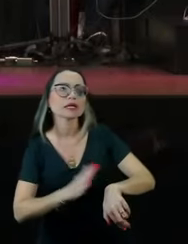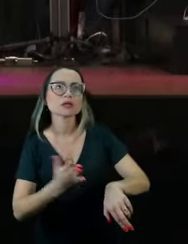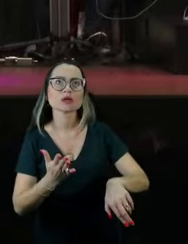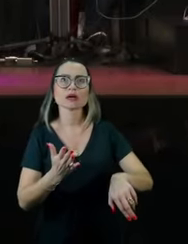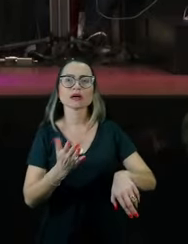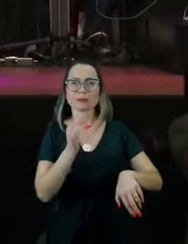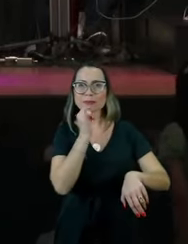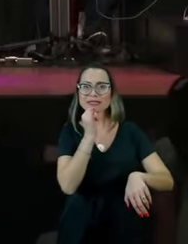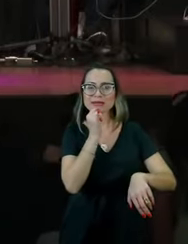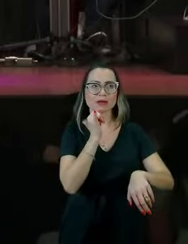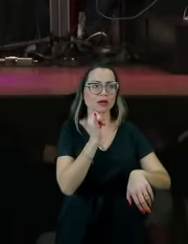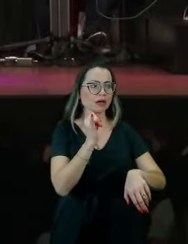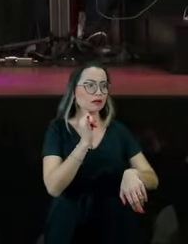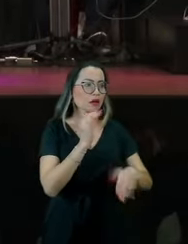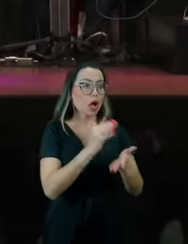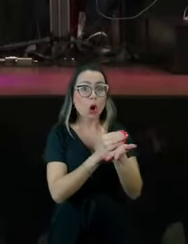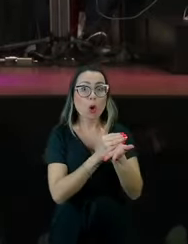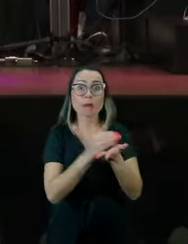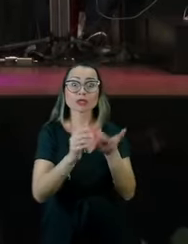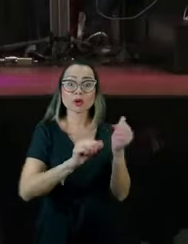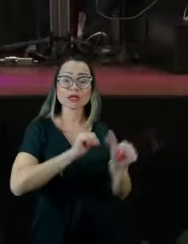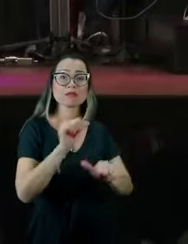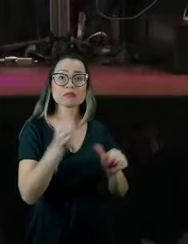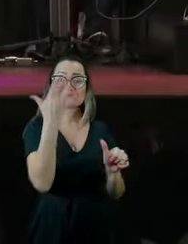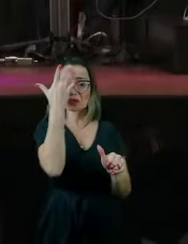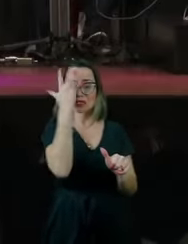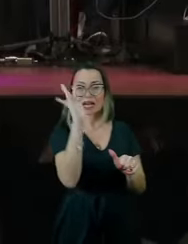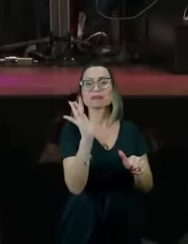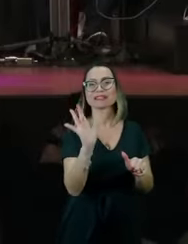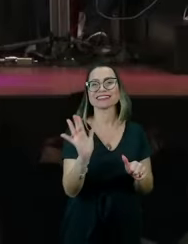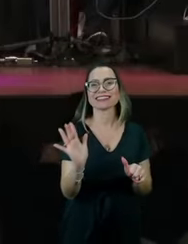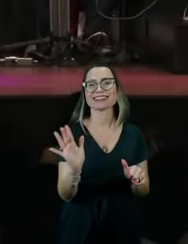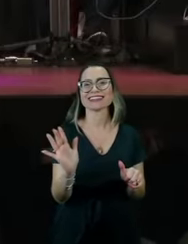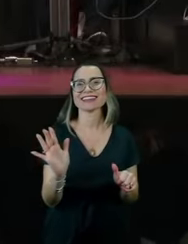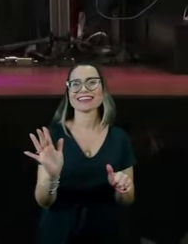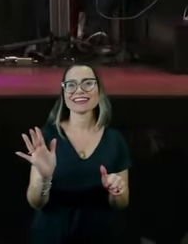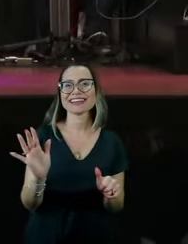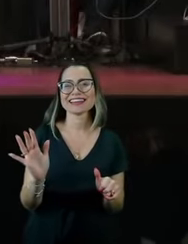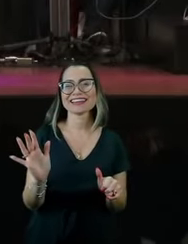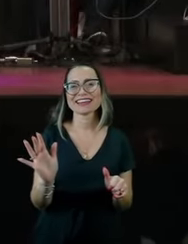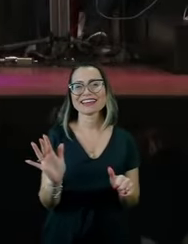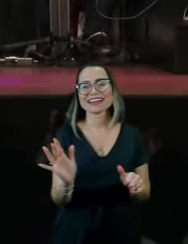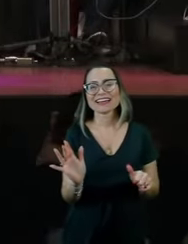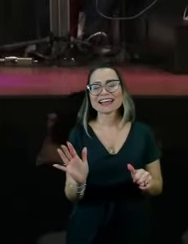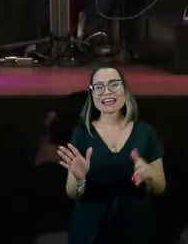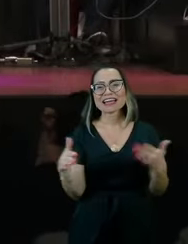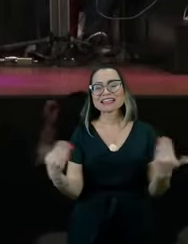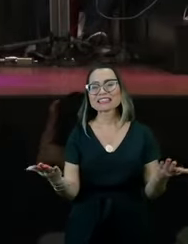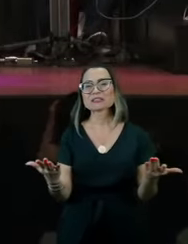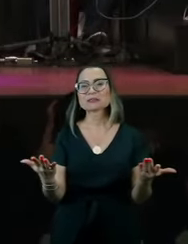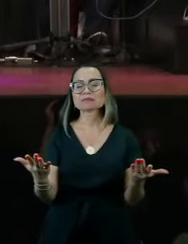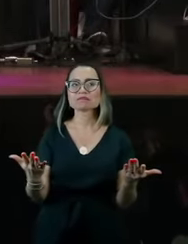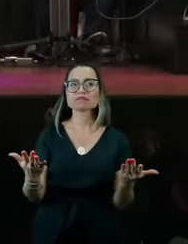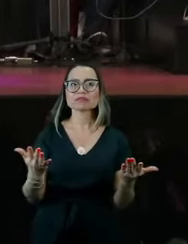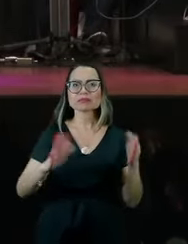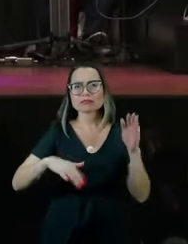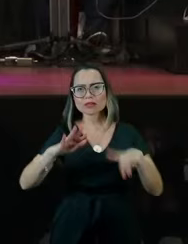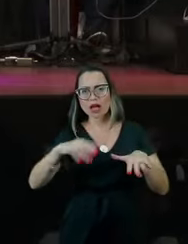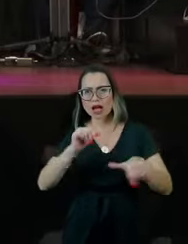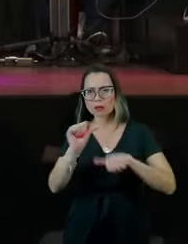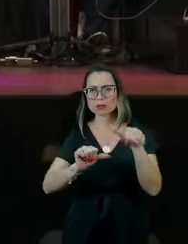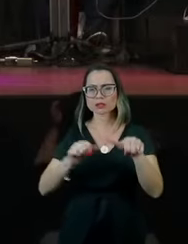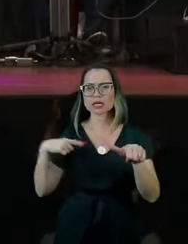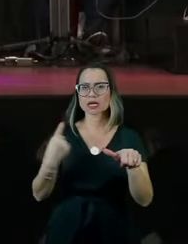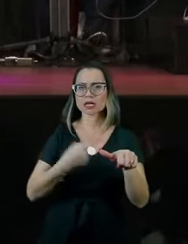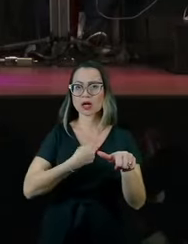noite. Por mais que você fique lá fora esperando a hora, parece que a noite cai. E algumas mudanças na nossa vida,